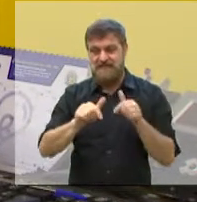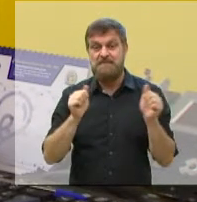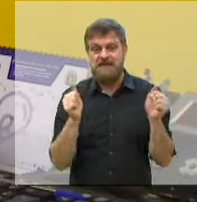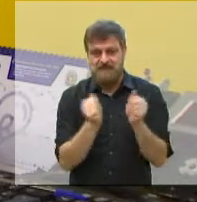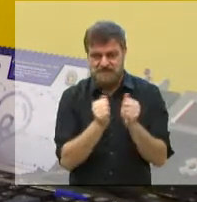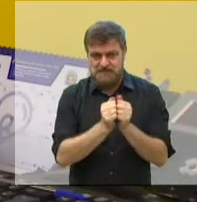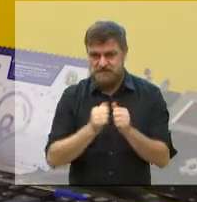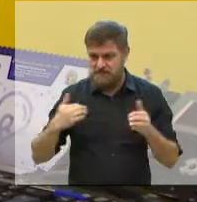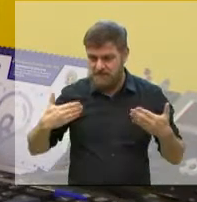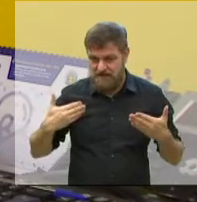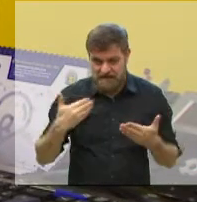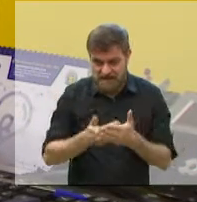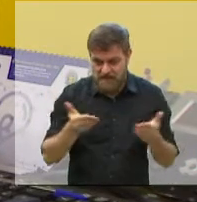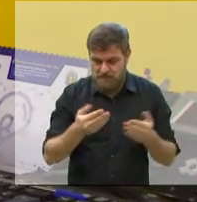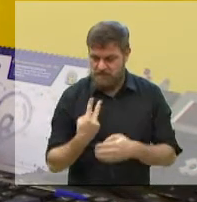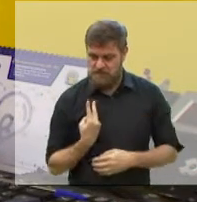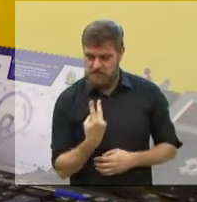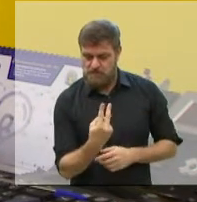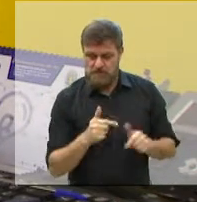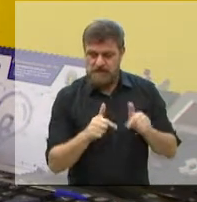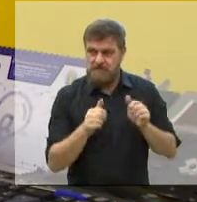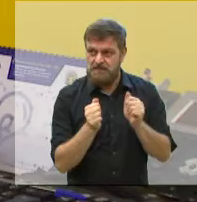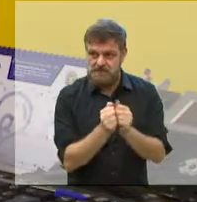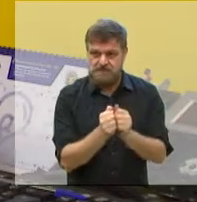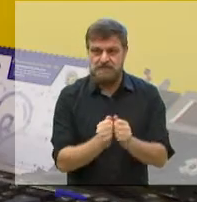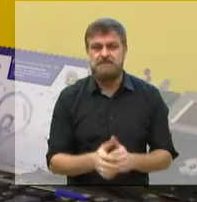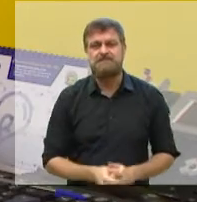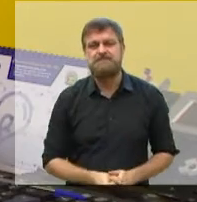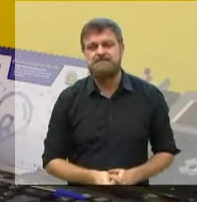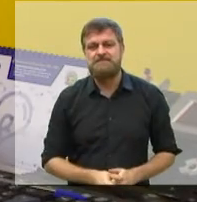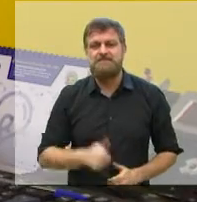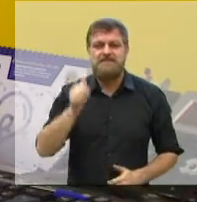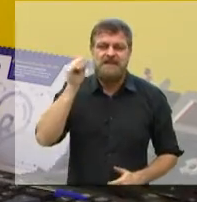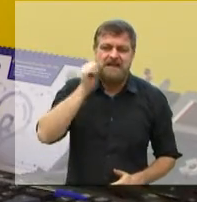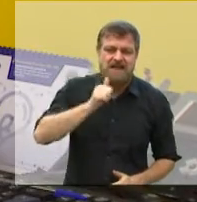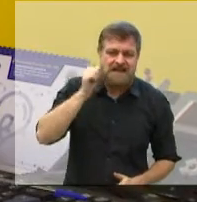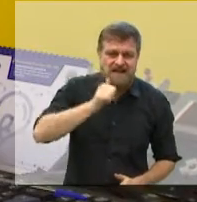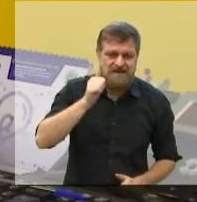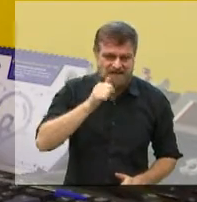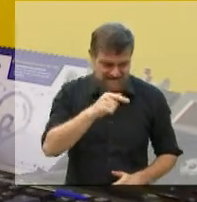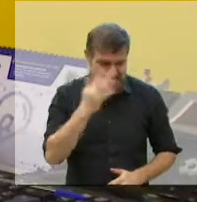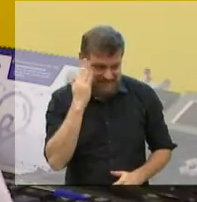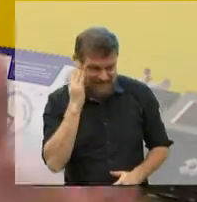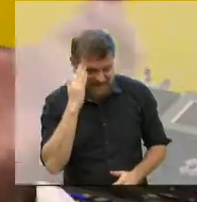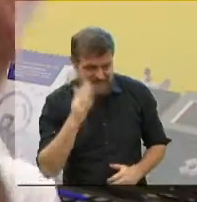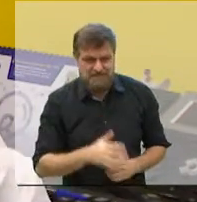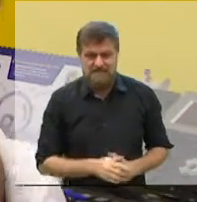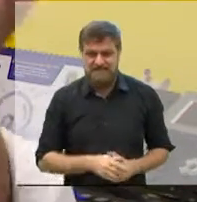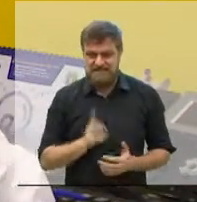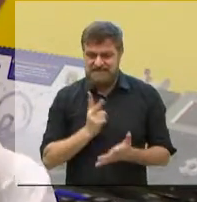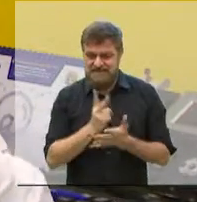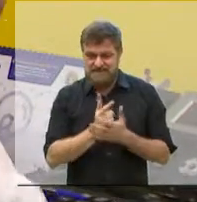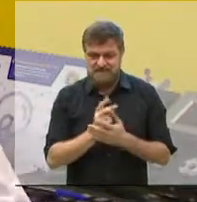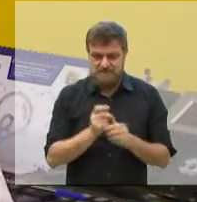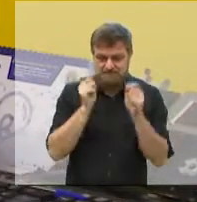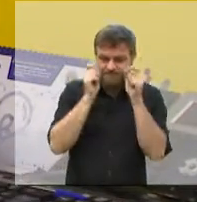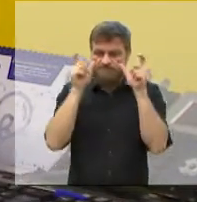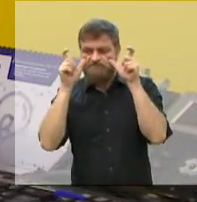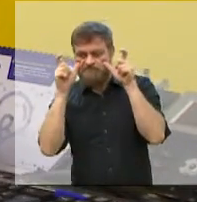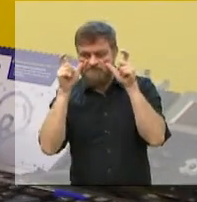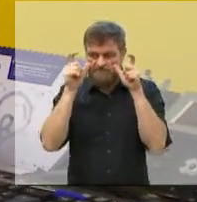também até hoje, né? E a mulher, você sabe muito bem disso, vocês sempre estão de antena